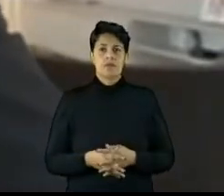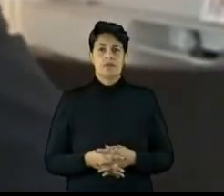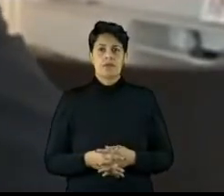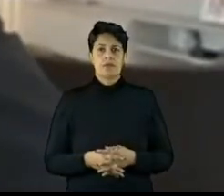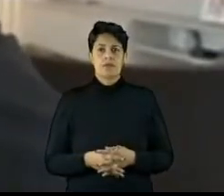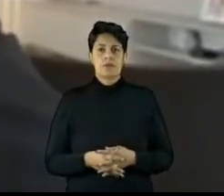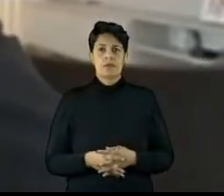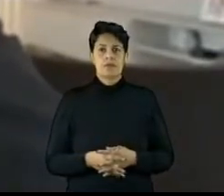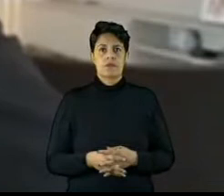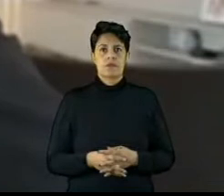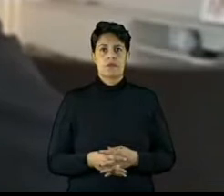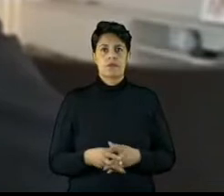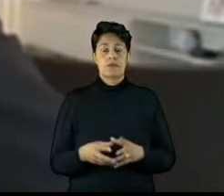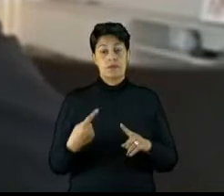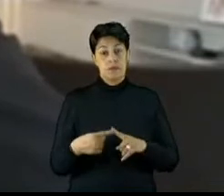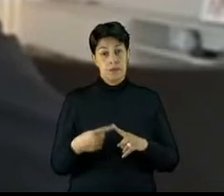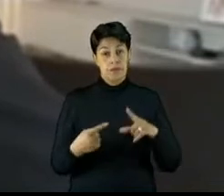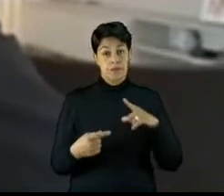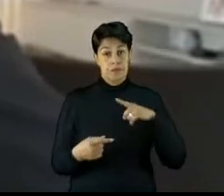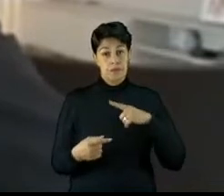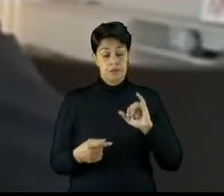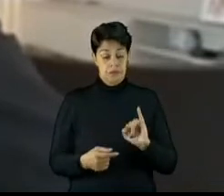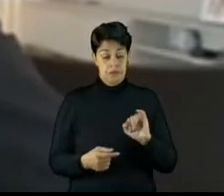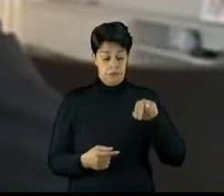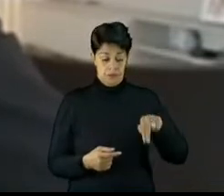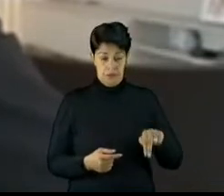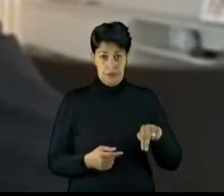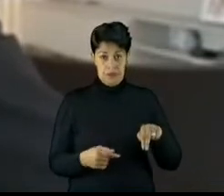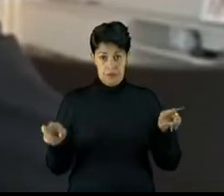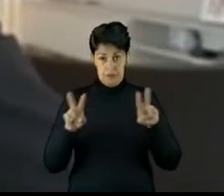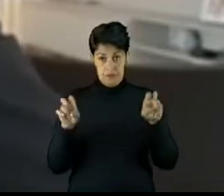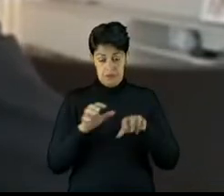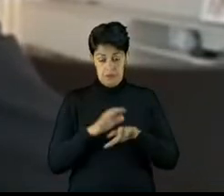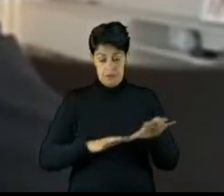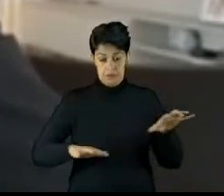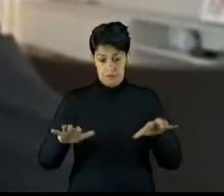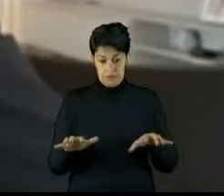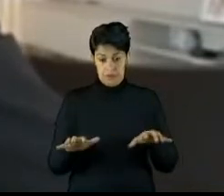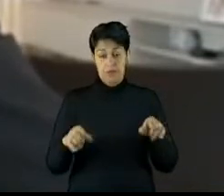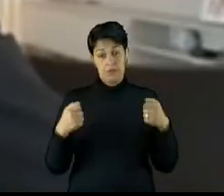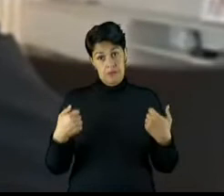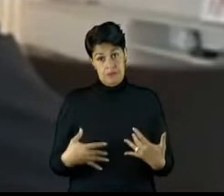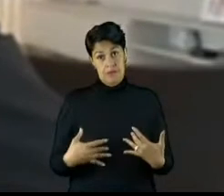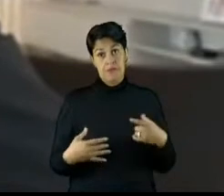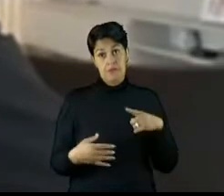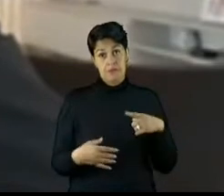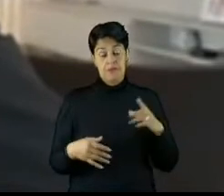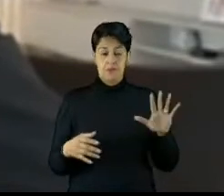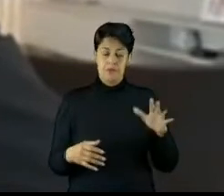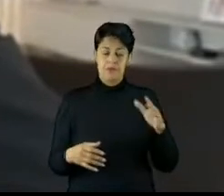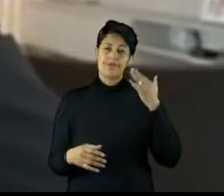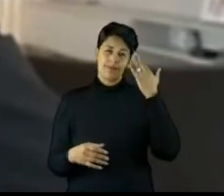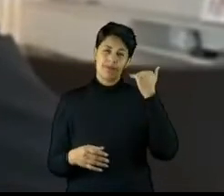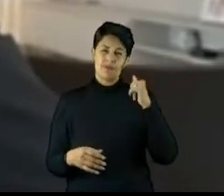ministros, claro que no caso concreto apresentará a instrução ao relator, que por sua vez produzirá um voto que virá